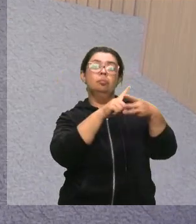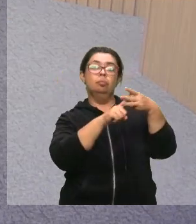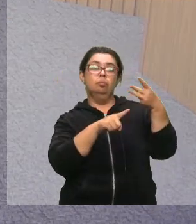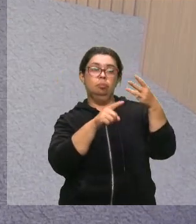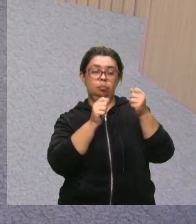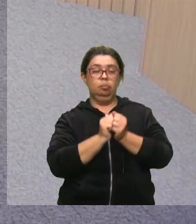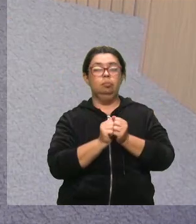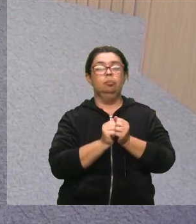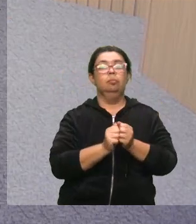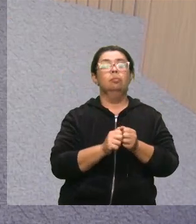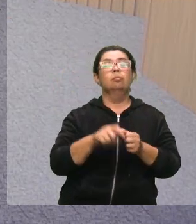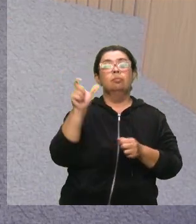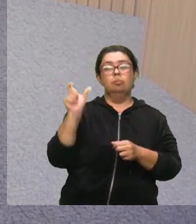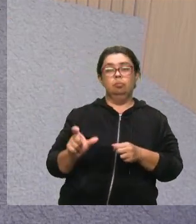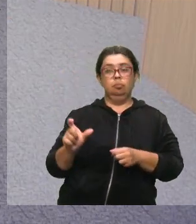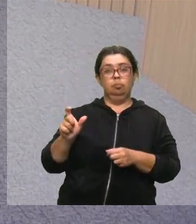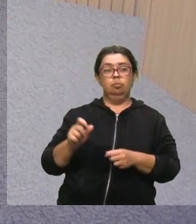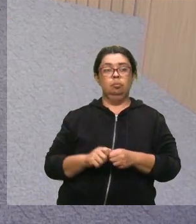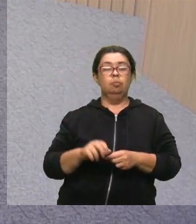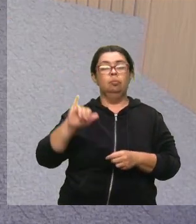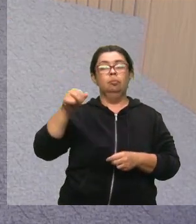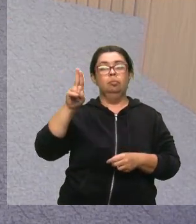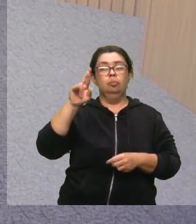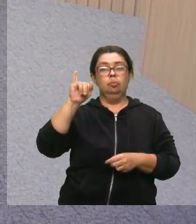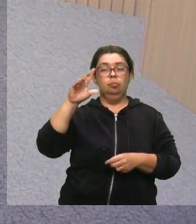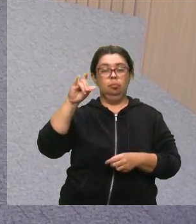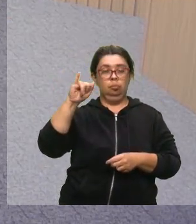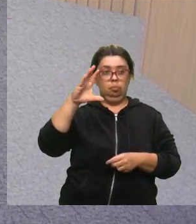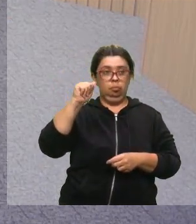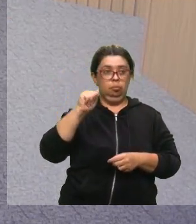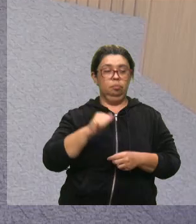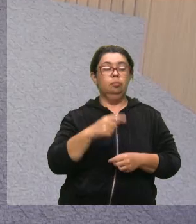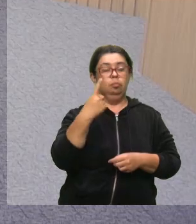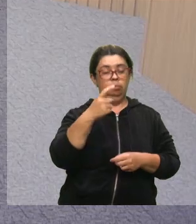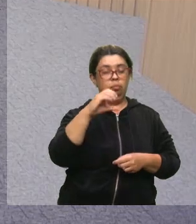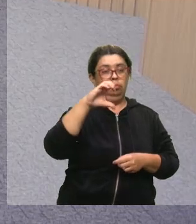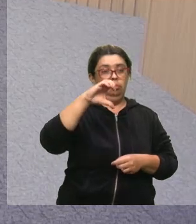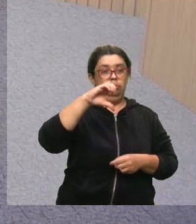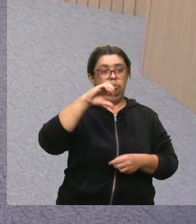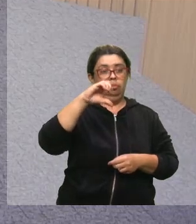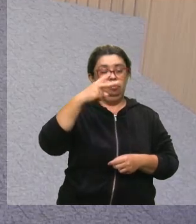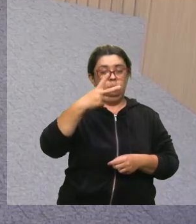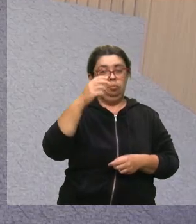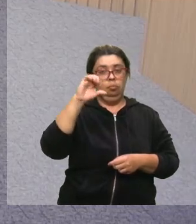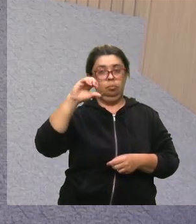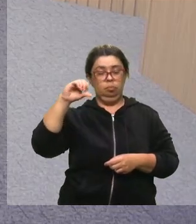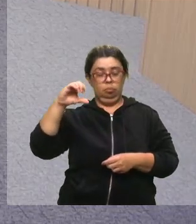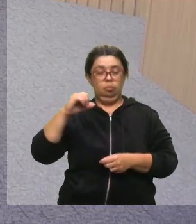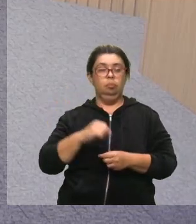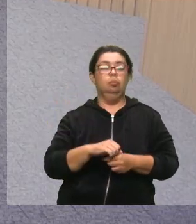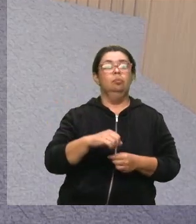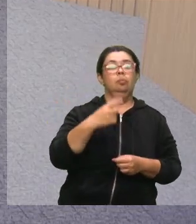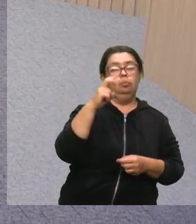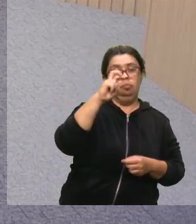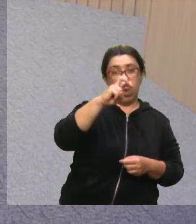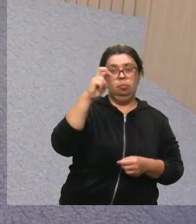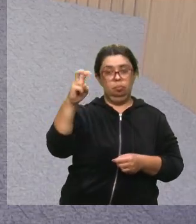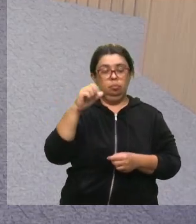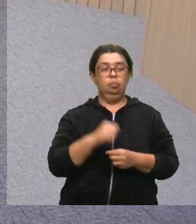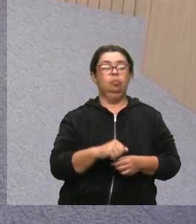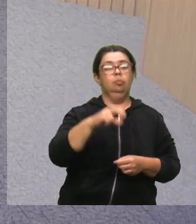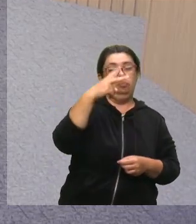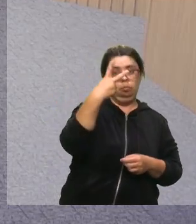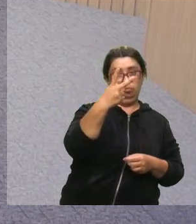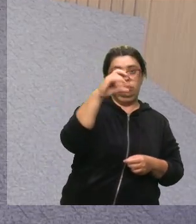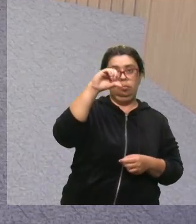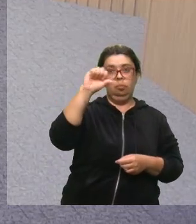valor de R$ 989 mil, outra no valor de R$ 284 mil e uma no valor de R$ 55. Eu queria